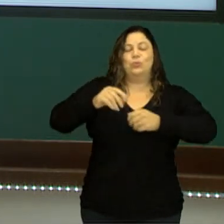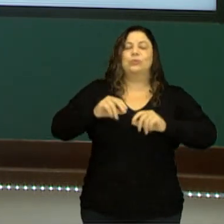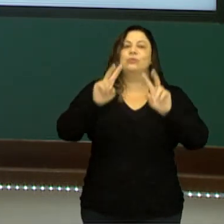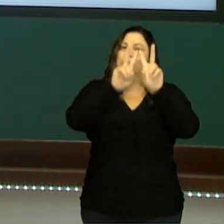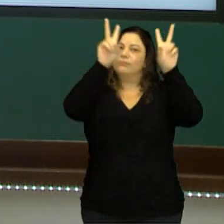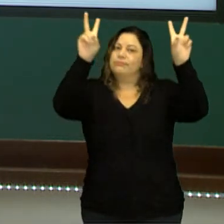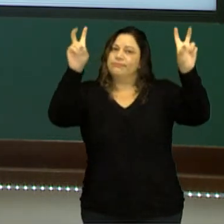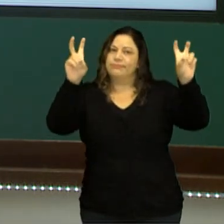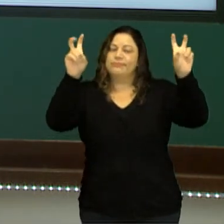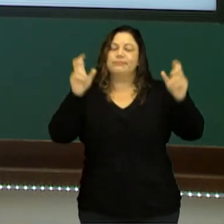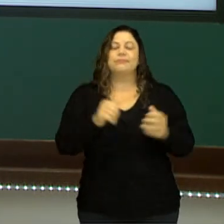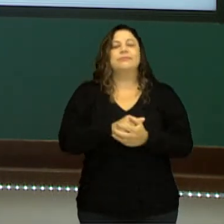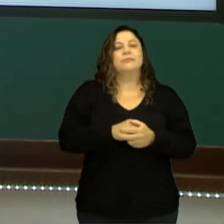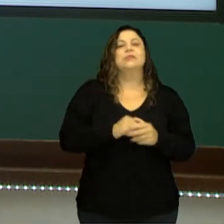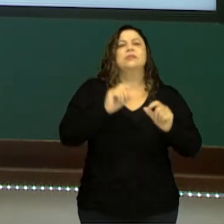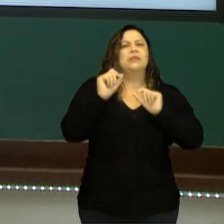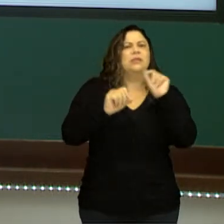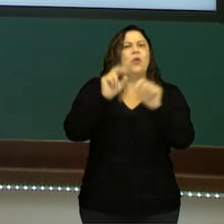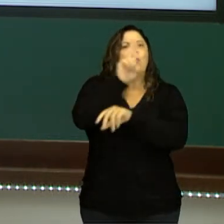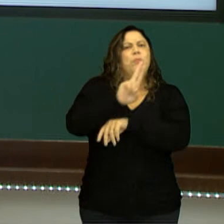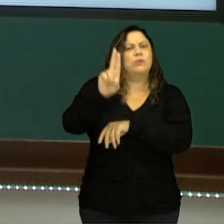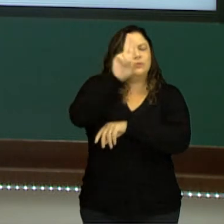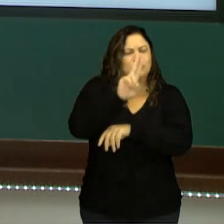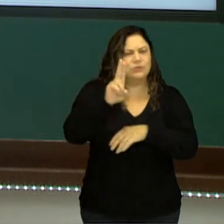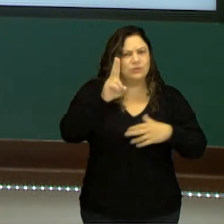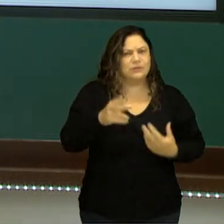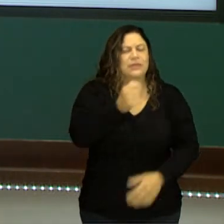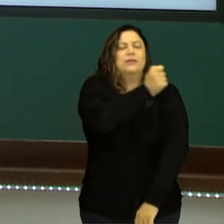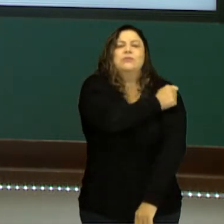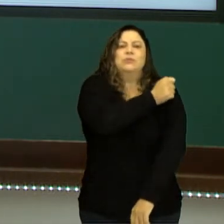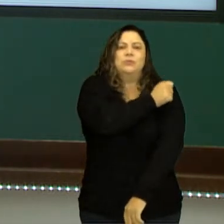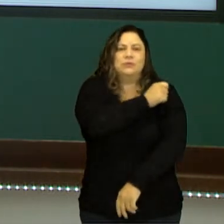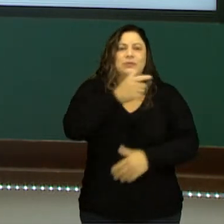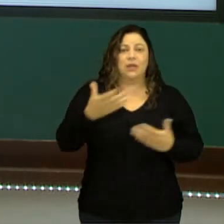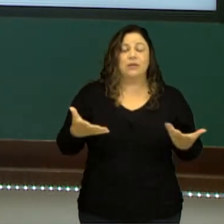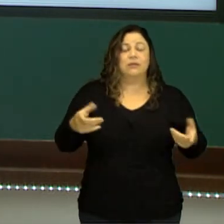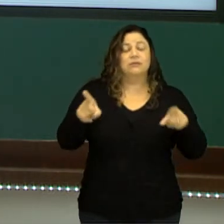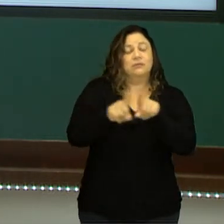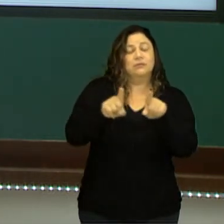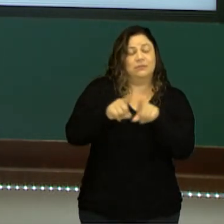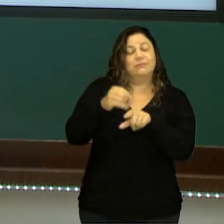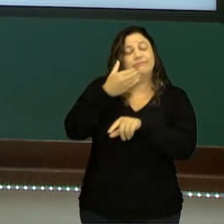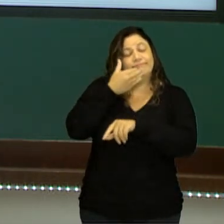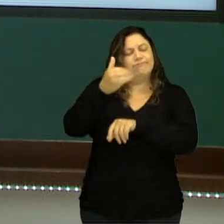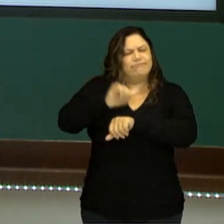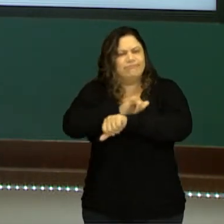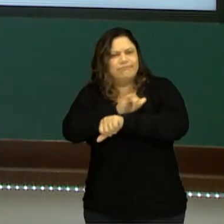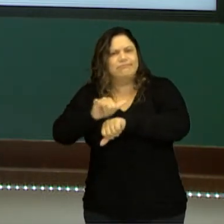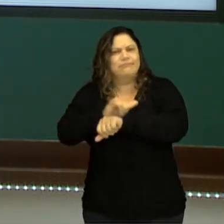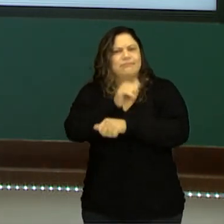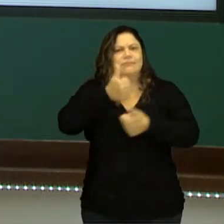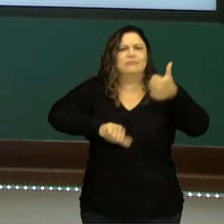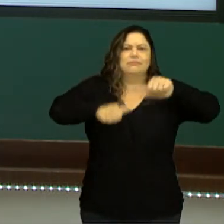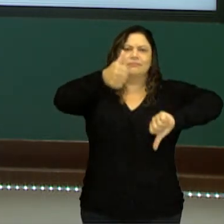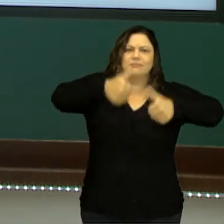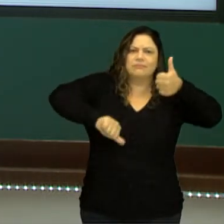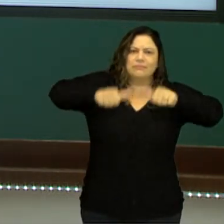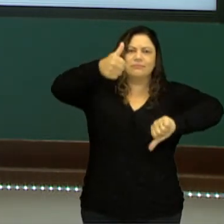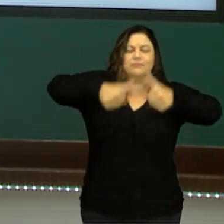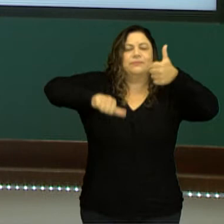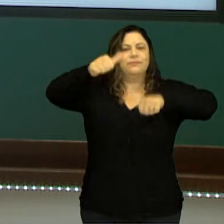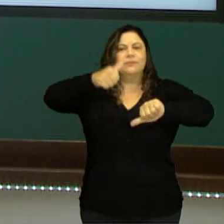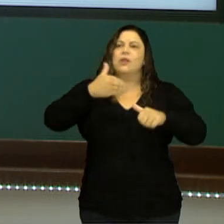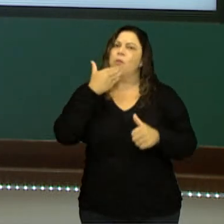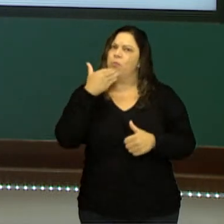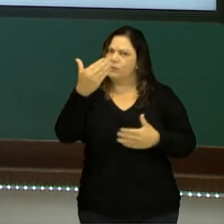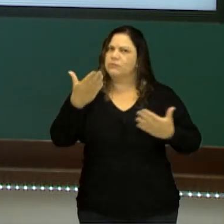gerador. O mapa mental tem sido muito utilizado por alunos e alunas, né, e solicitado até como estratégia de avaliação. O professor pode